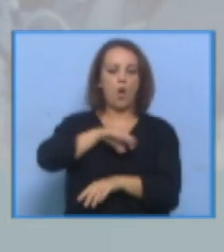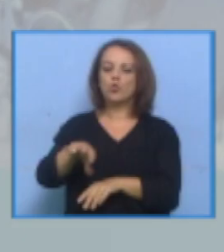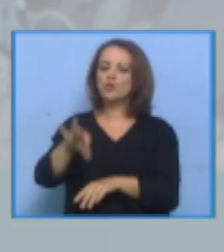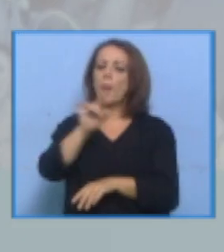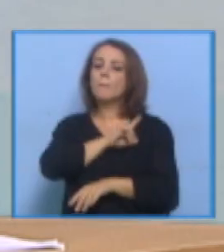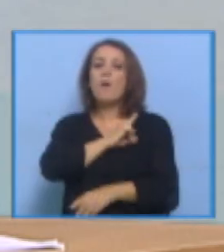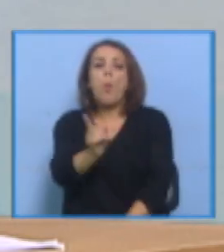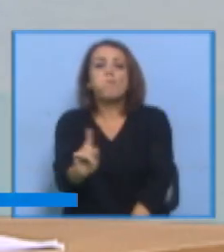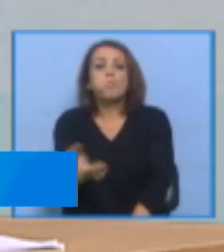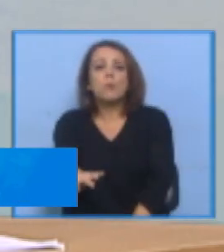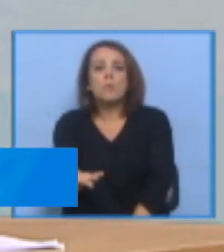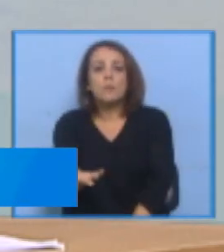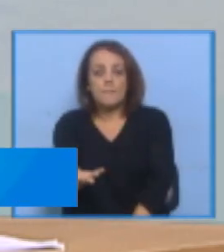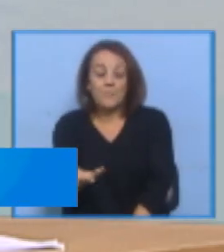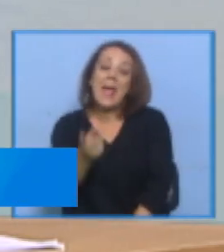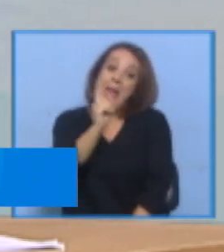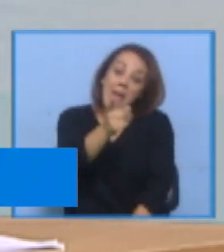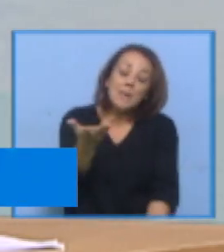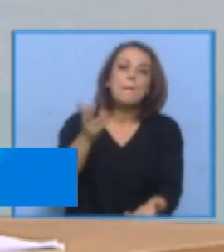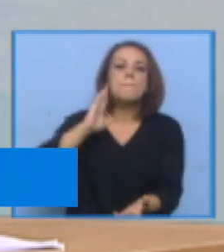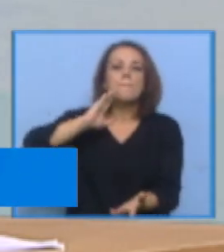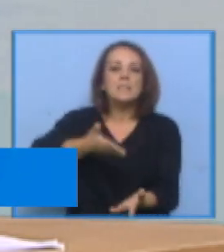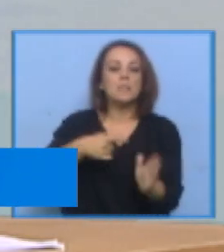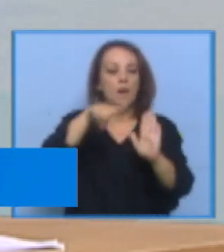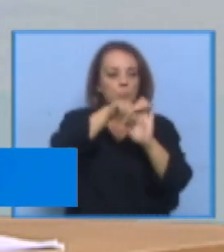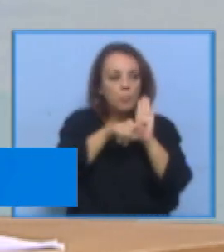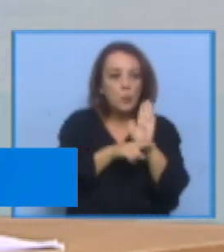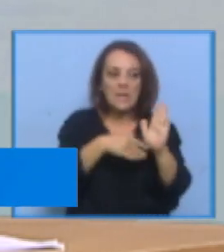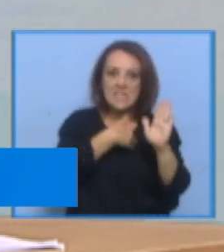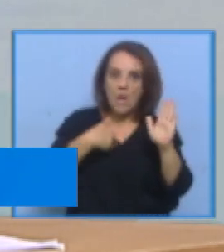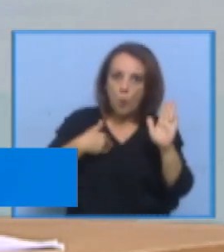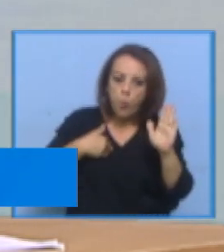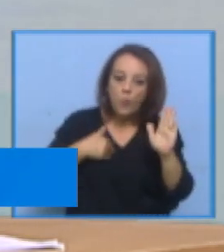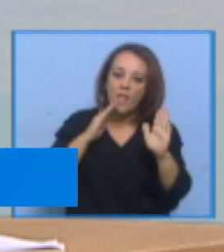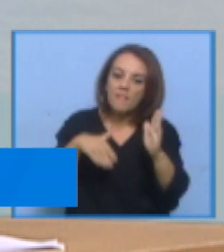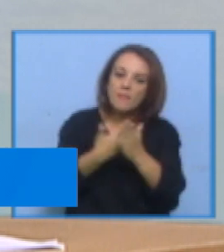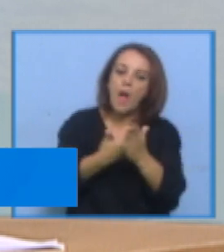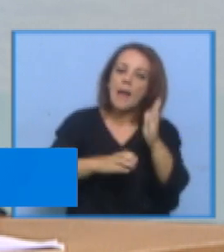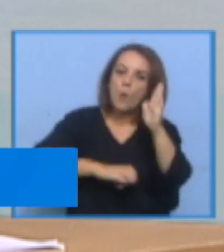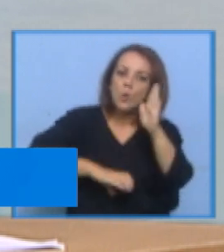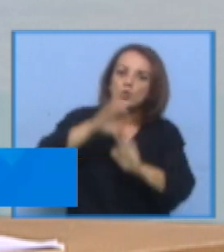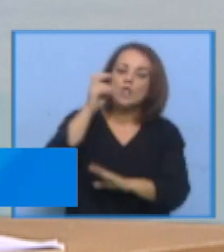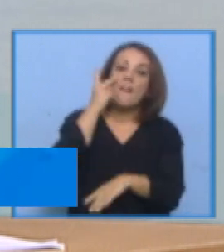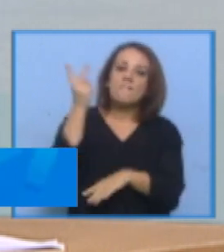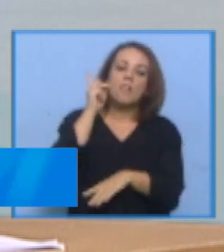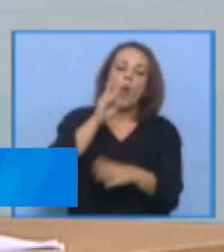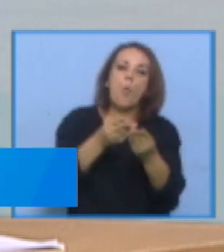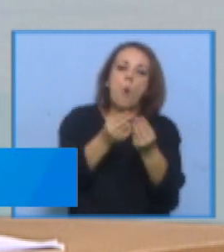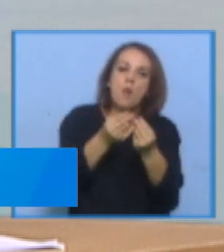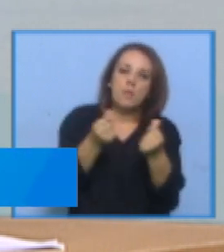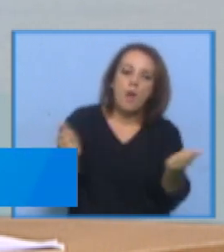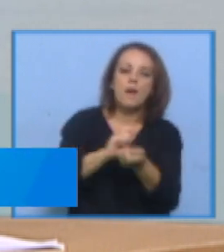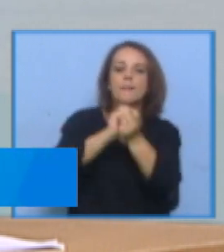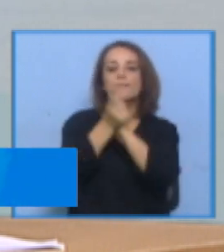E, portanto, temos que ajustar as políticas de saúde, prevenir, ganhar qualidade de vida, alterar